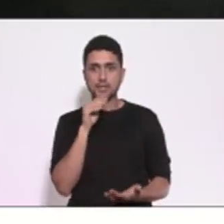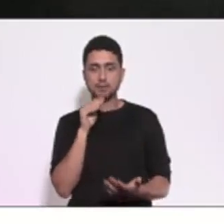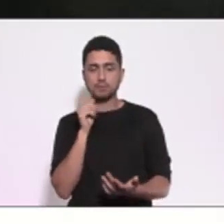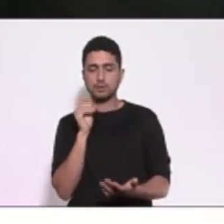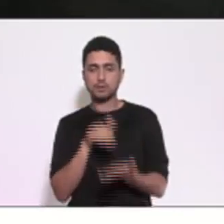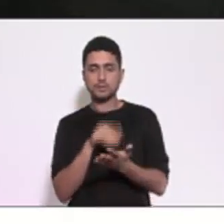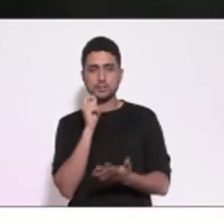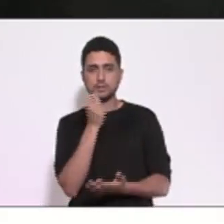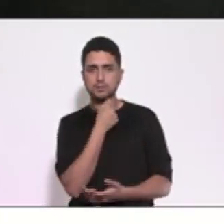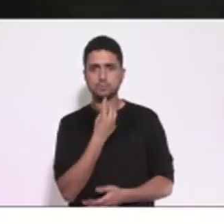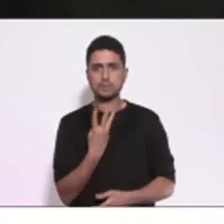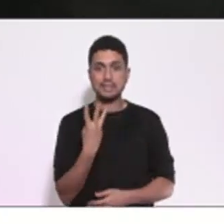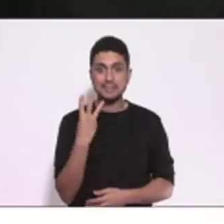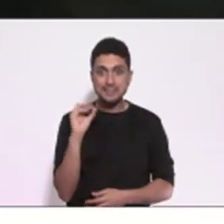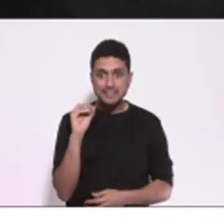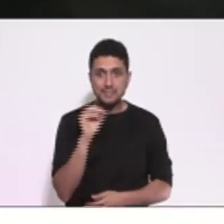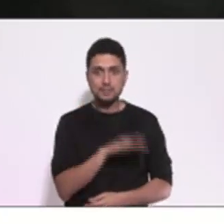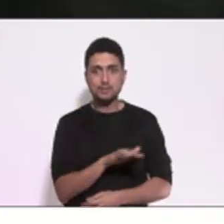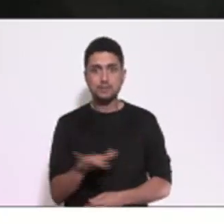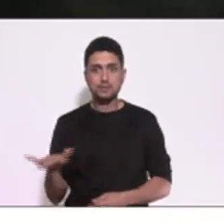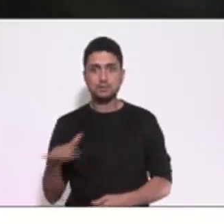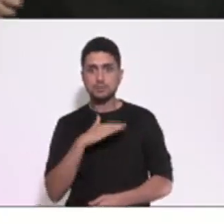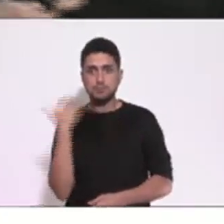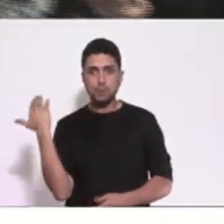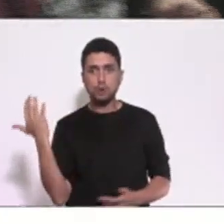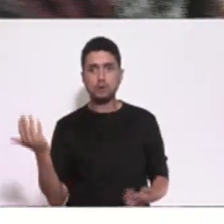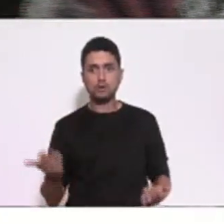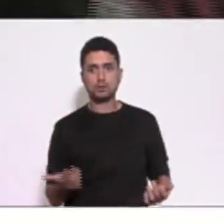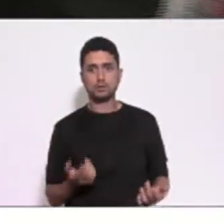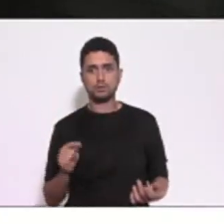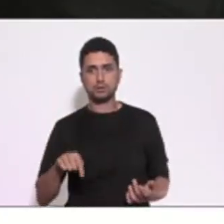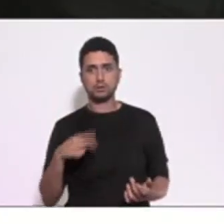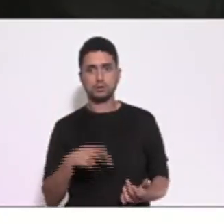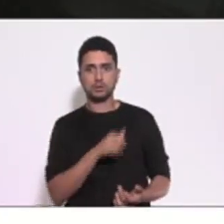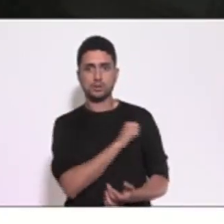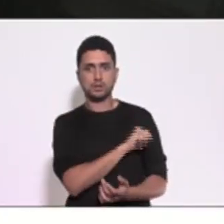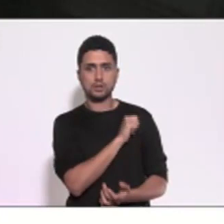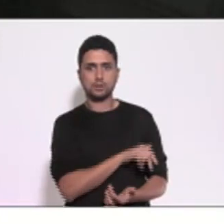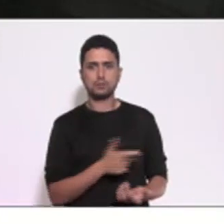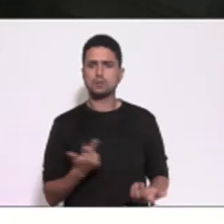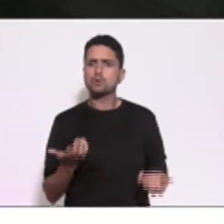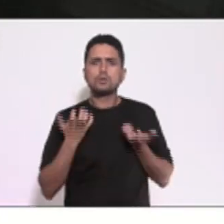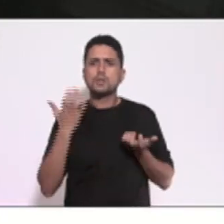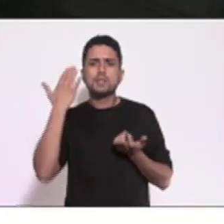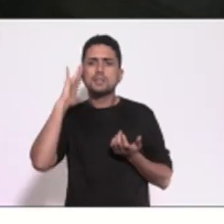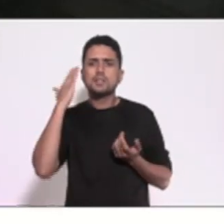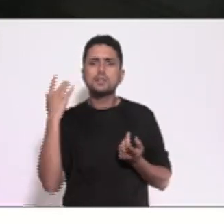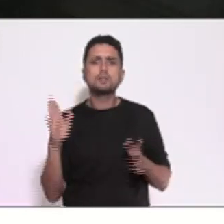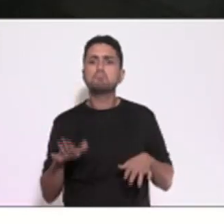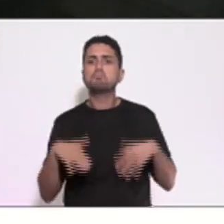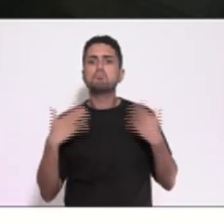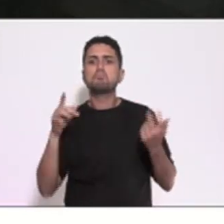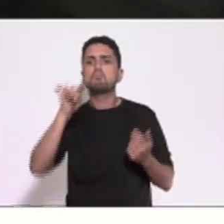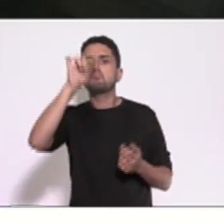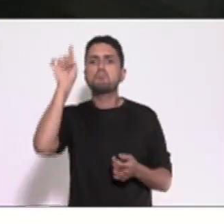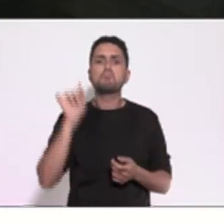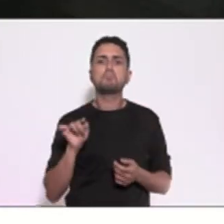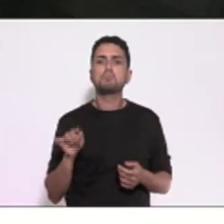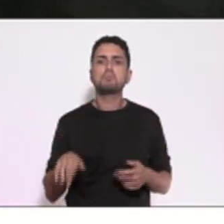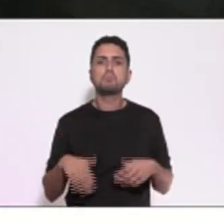e adolescentes vitimados fatalmente. Ou seja, gostaria de compreender qual é, na